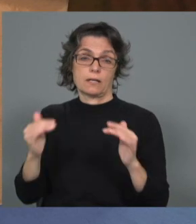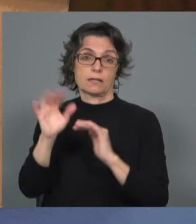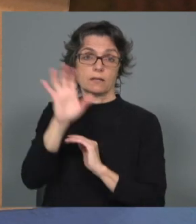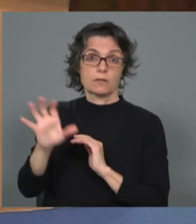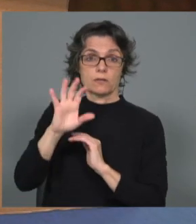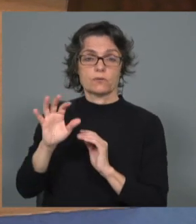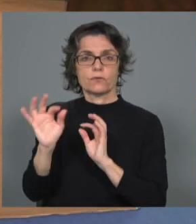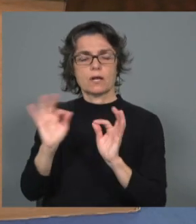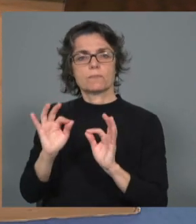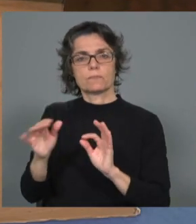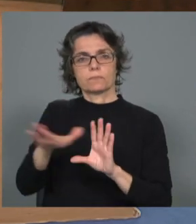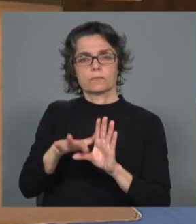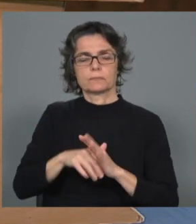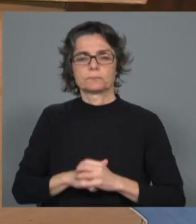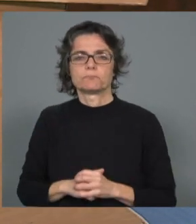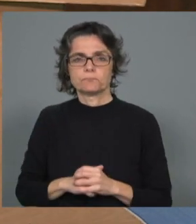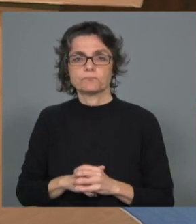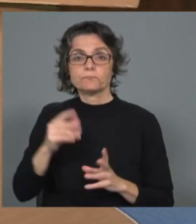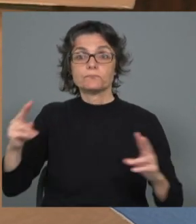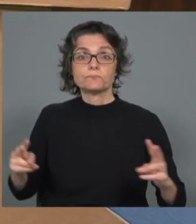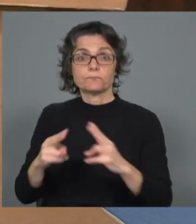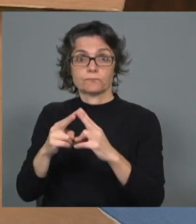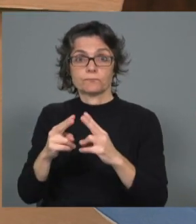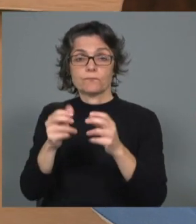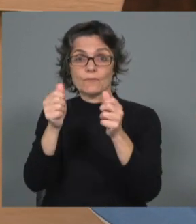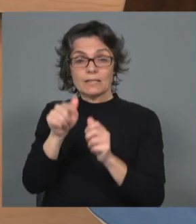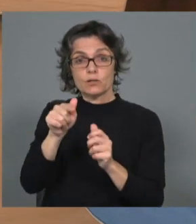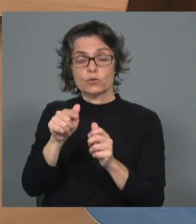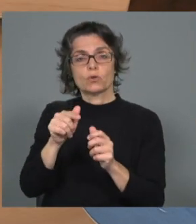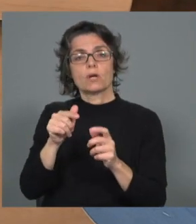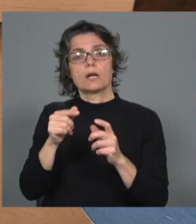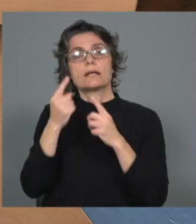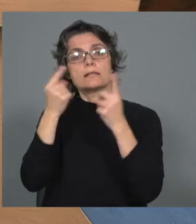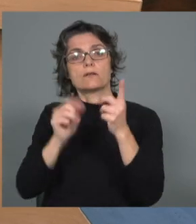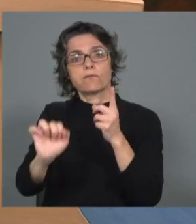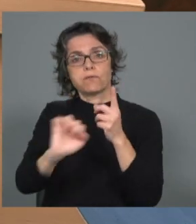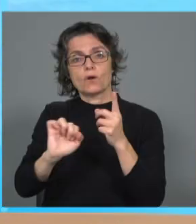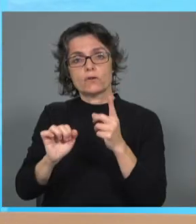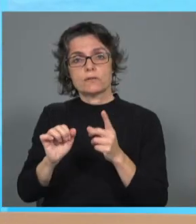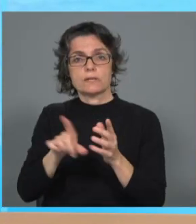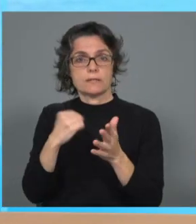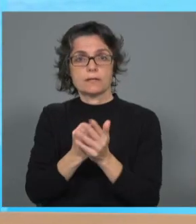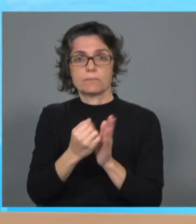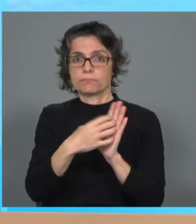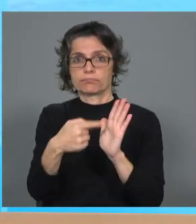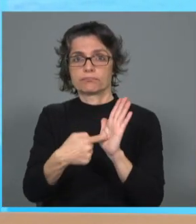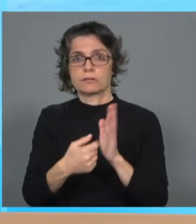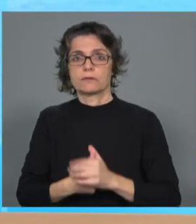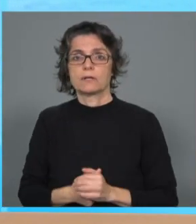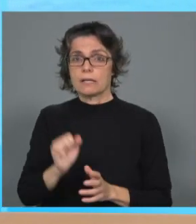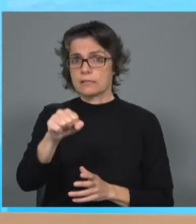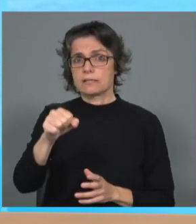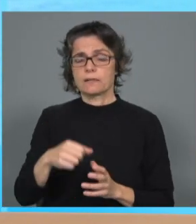da jornada vai estando presente nas várias iniciativas? Sim, eu acho que sim, eu acho que é inevitável, até porque no nosso